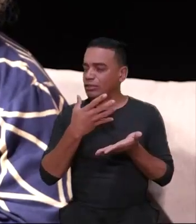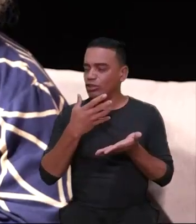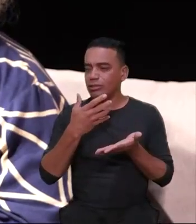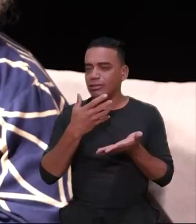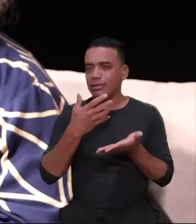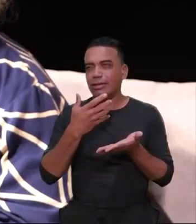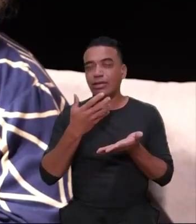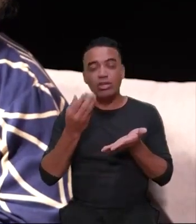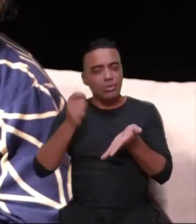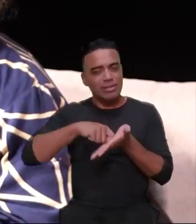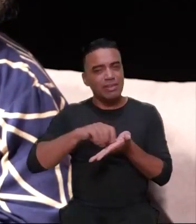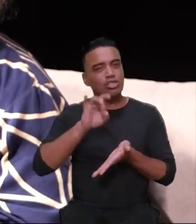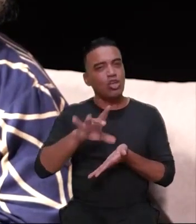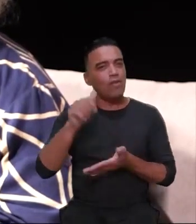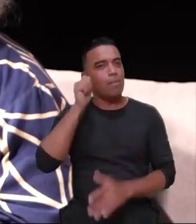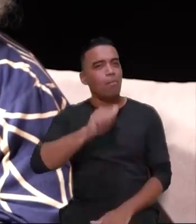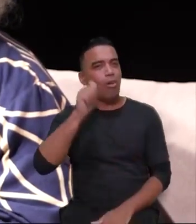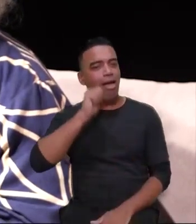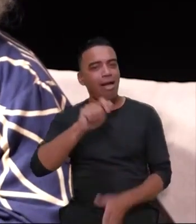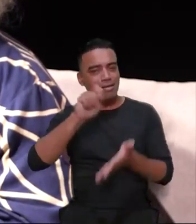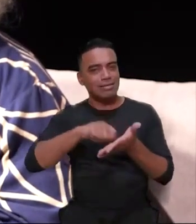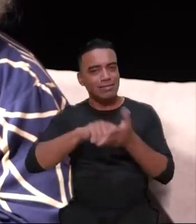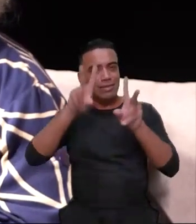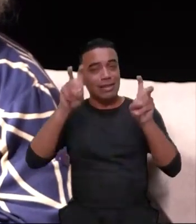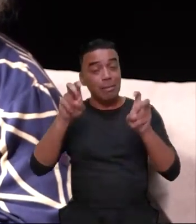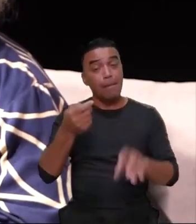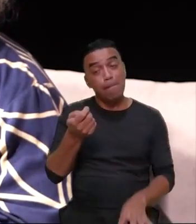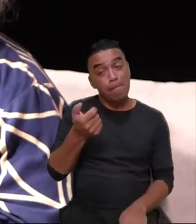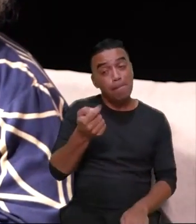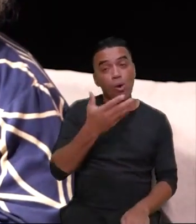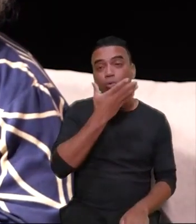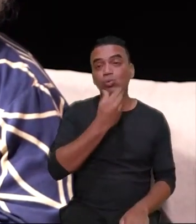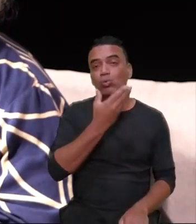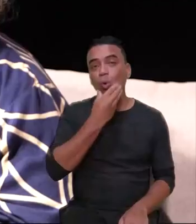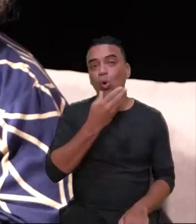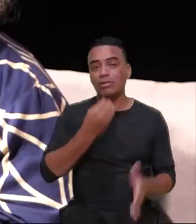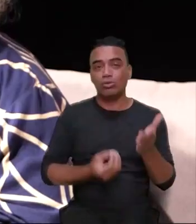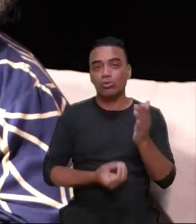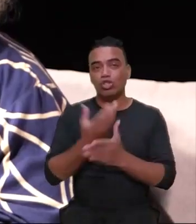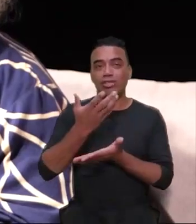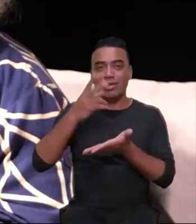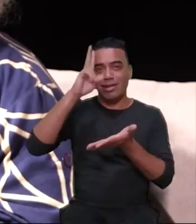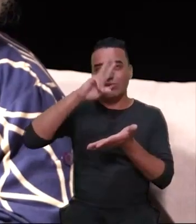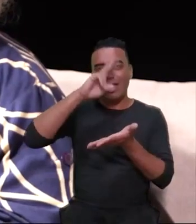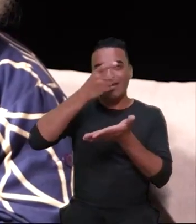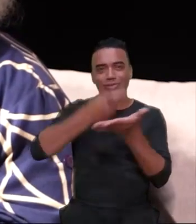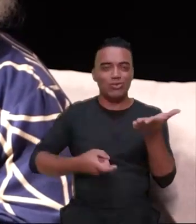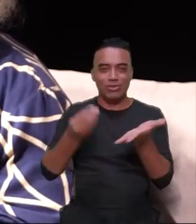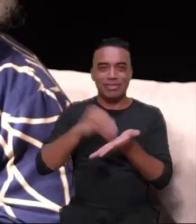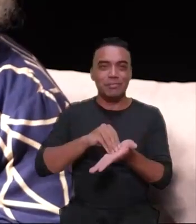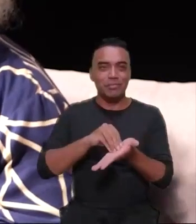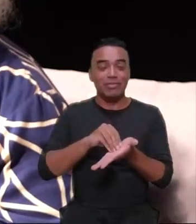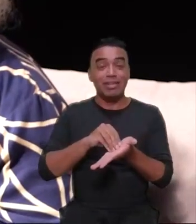só escrevia falando de mulheres, e os poucos homens que apareciam no meu texto,